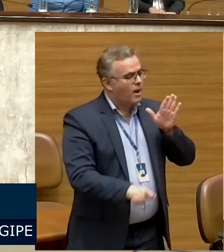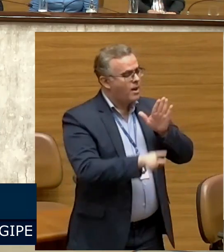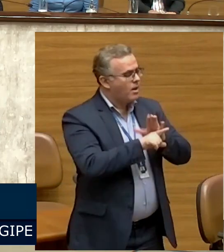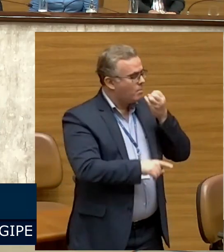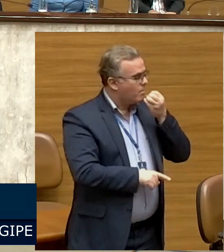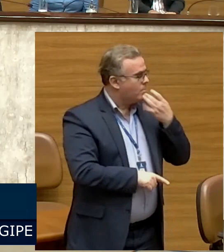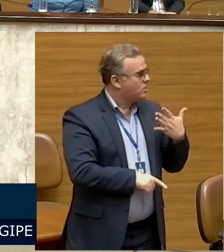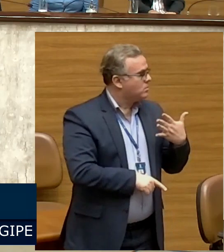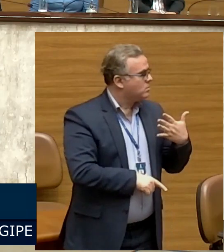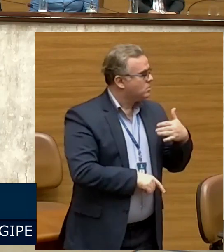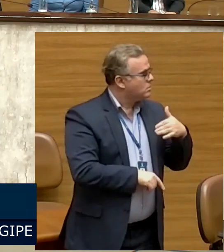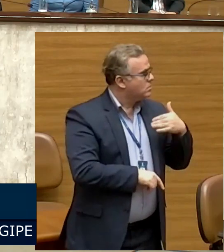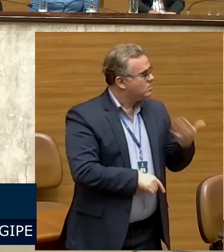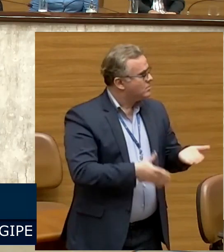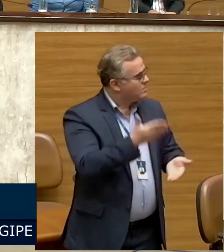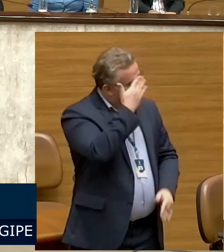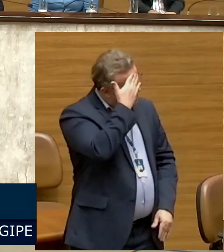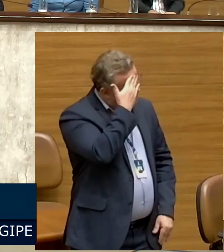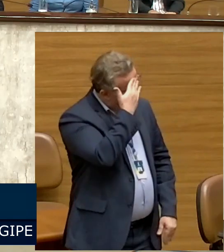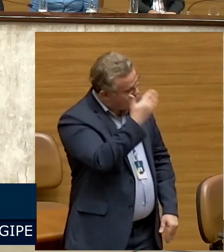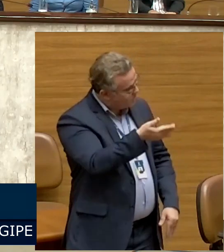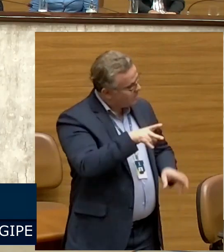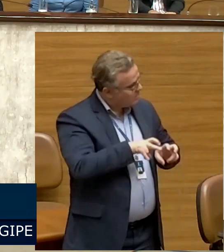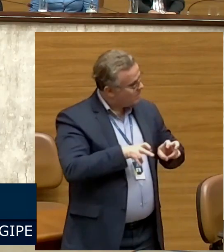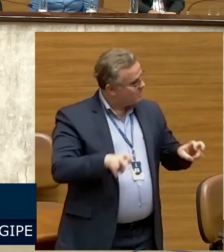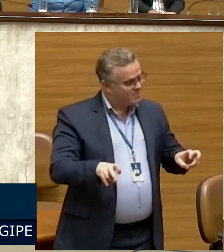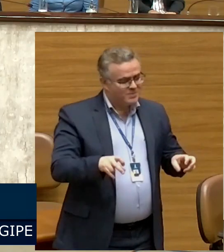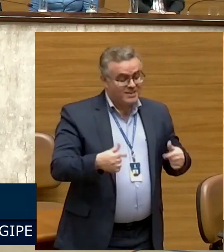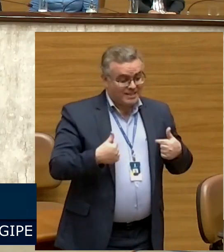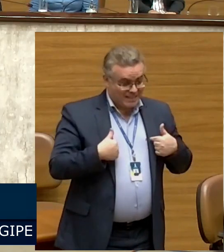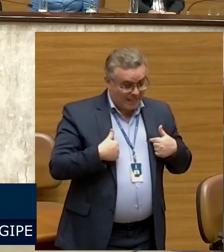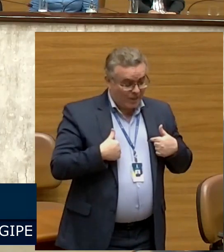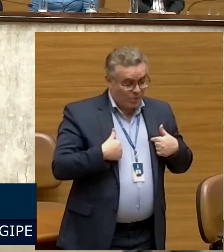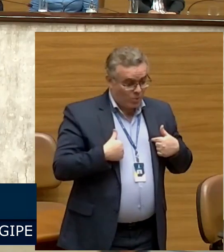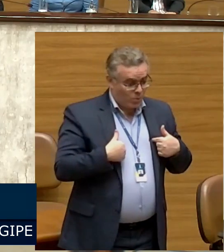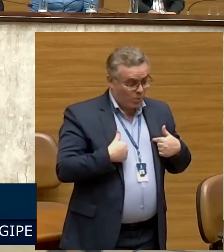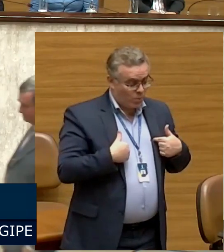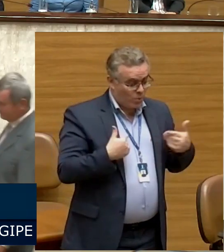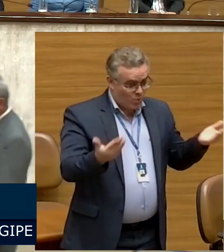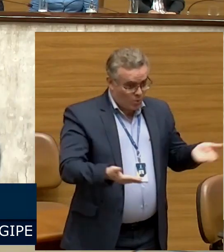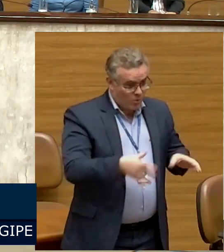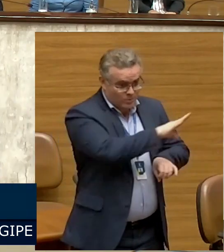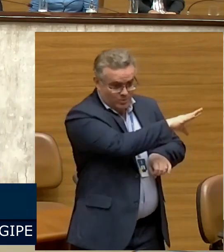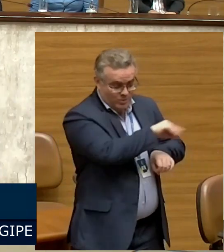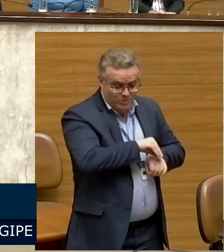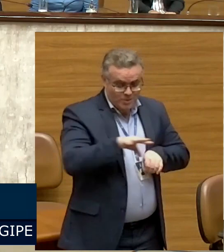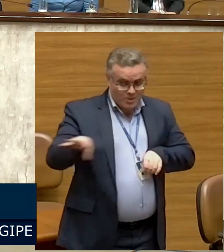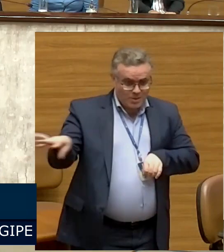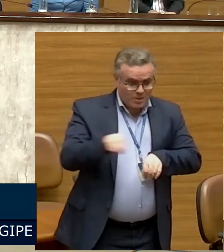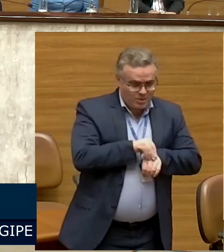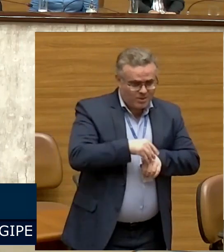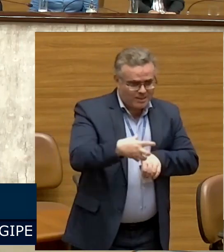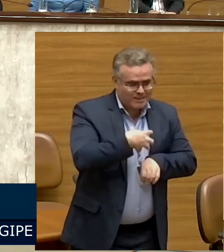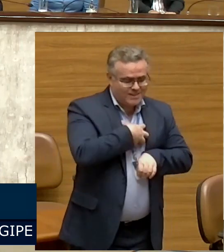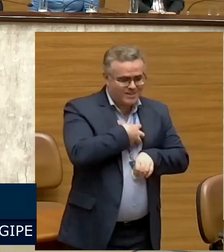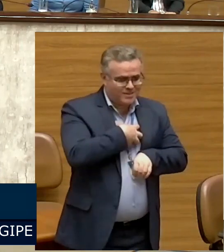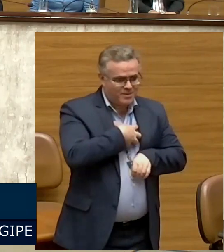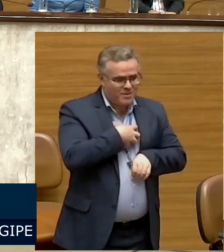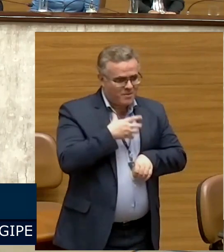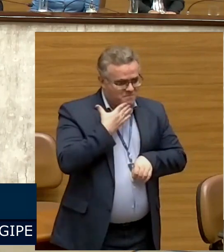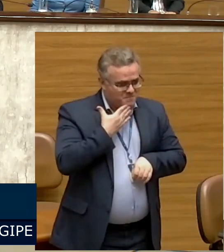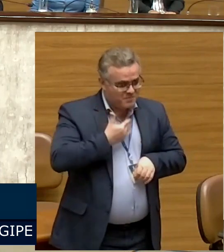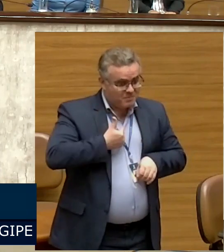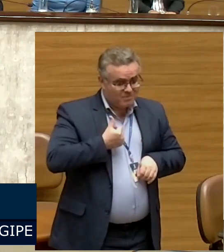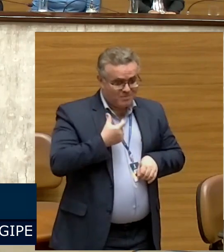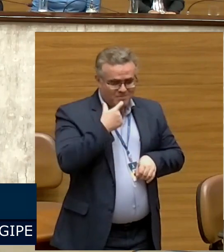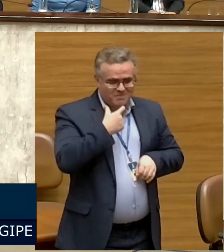Então, muito obrigada. Estou aqui saindo mais uma pessoa melhor, né, porque